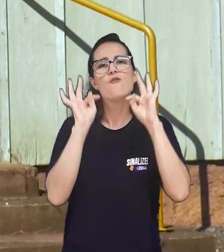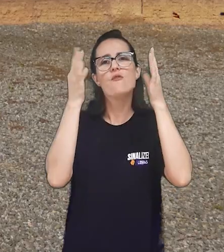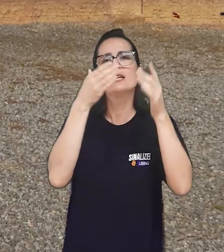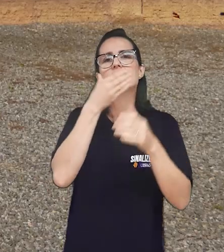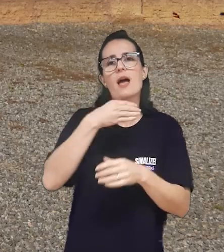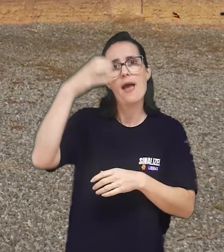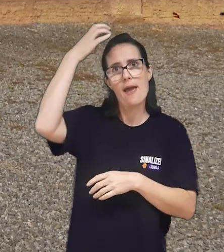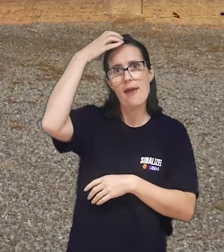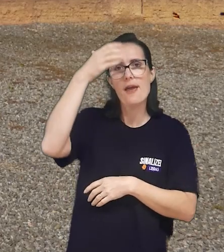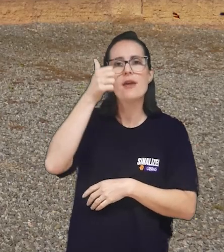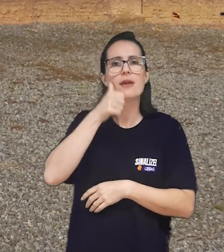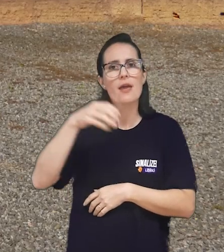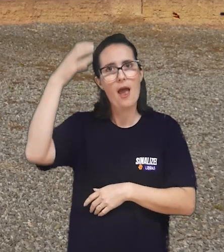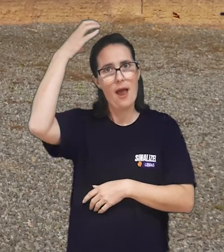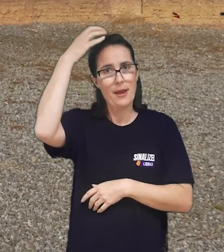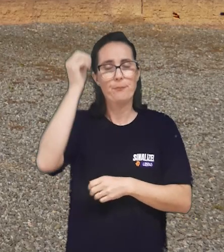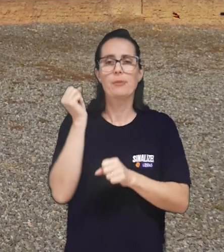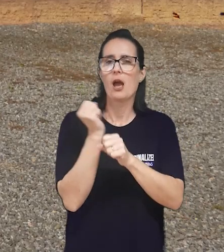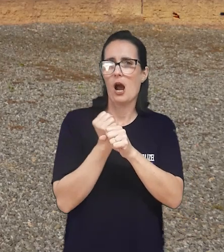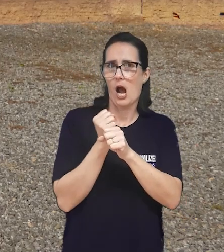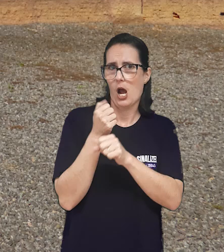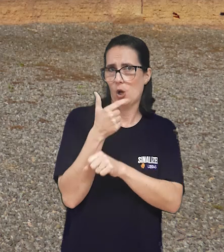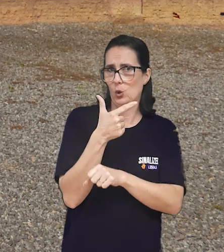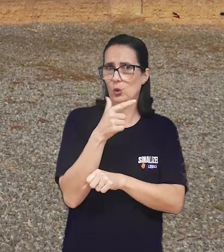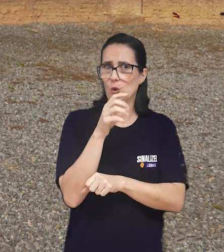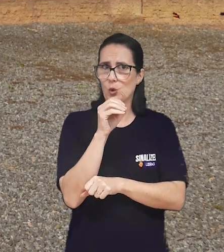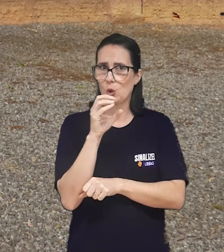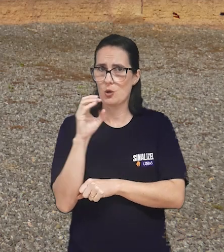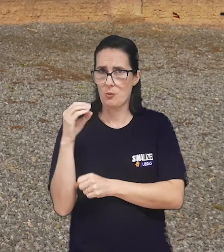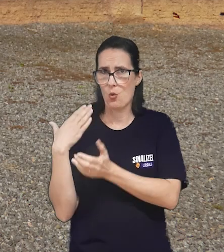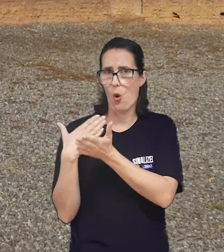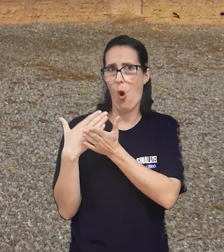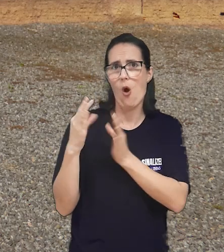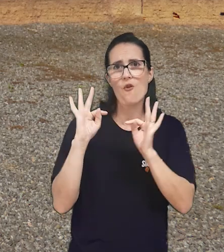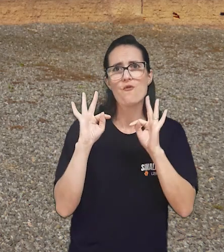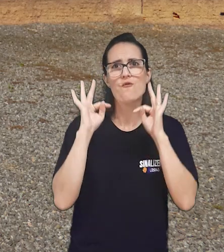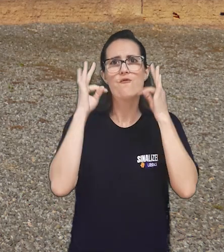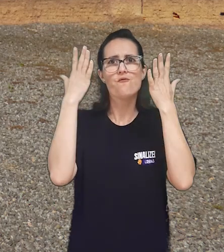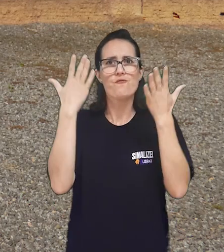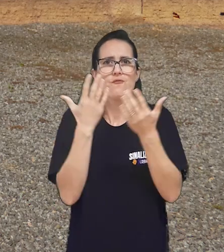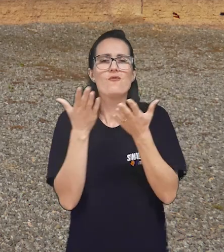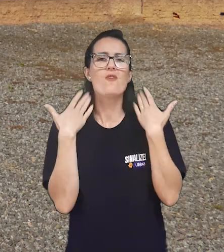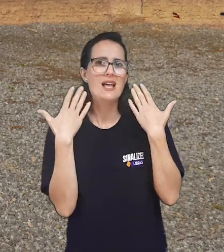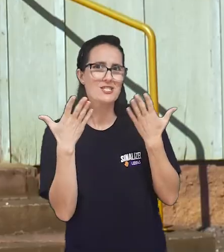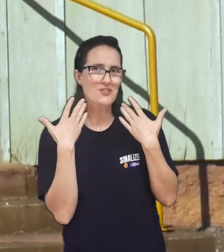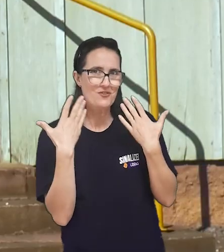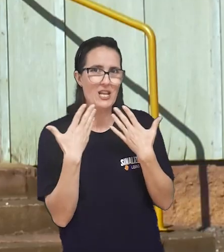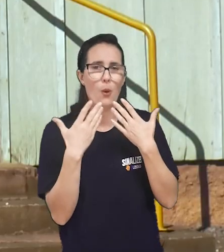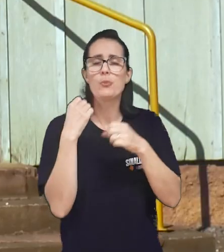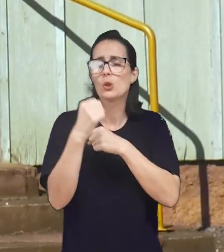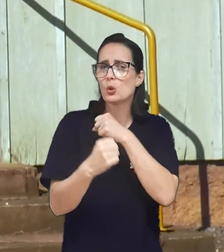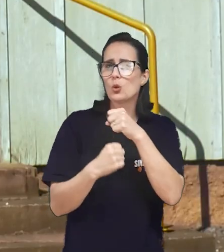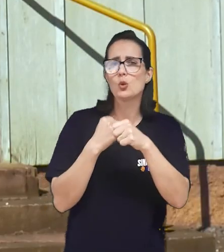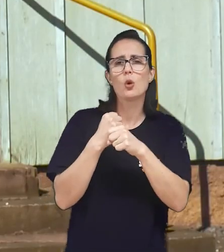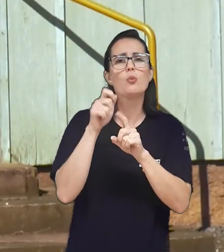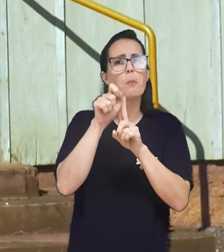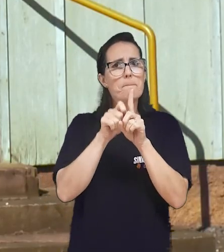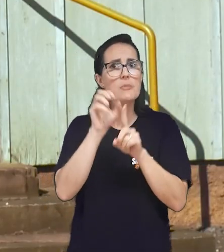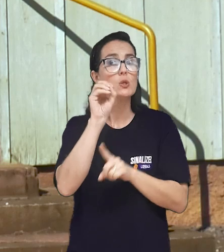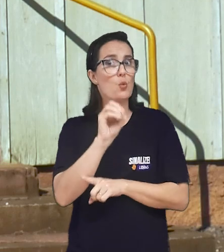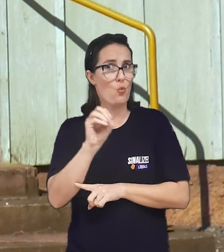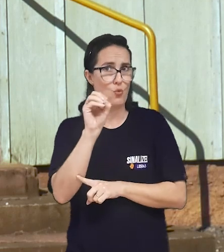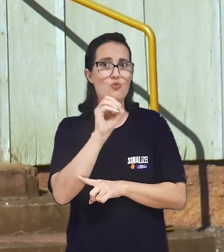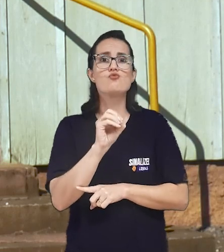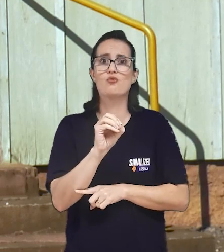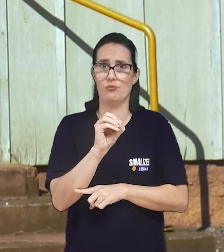rainha. Desde o ano 2000, a sociedade realiza a Sommerfest, festa de verão, que realiza-se todos os anos